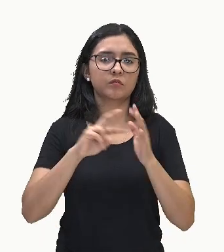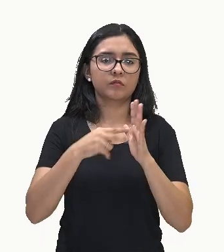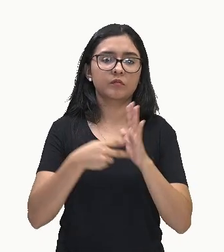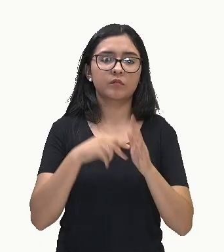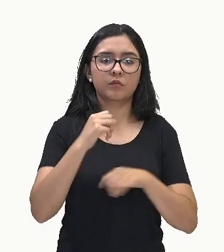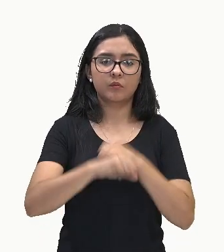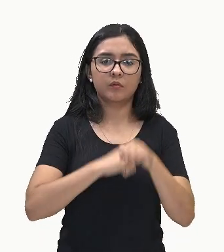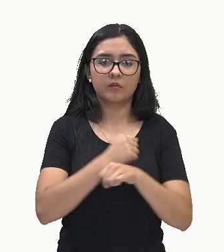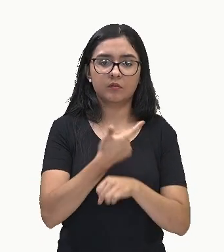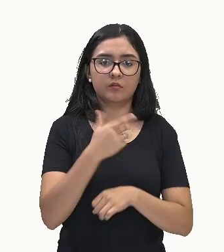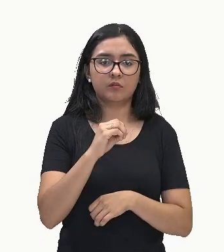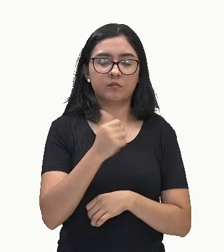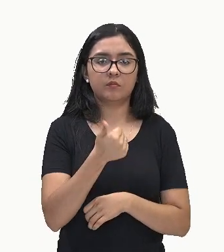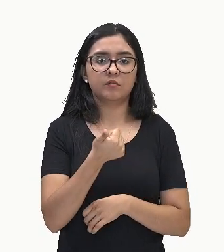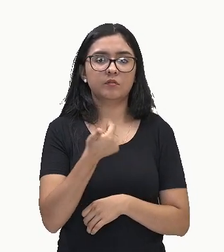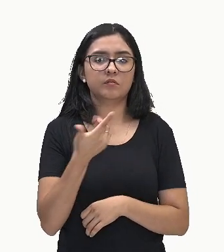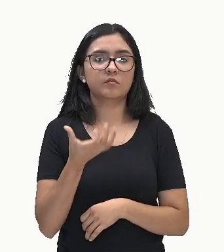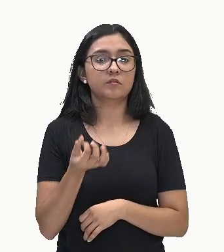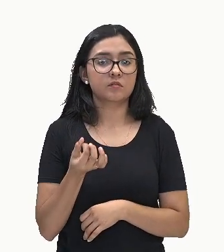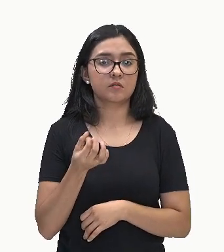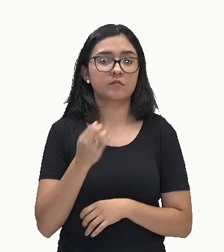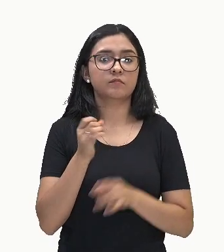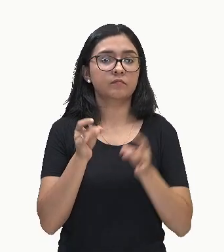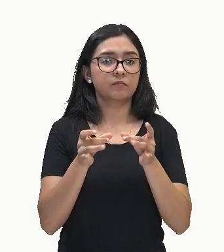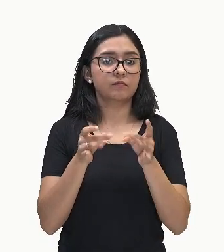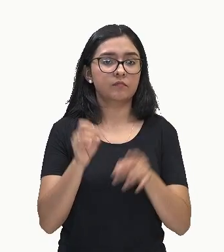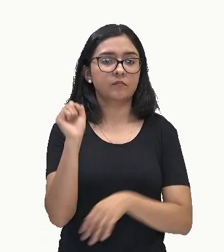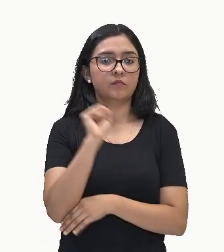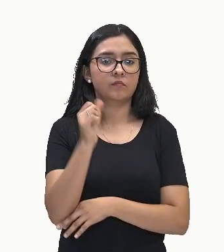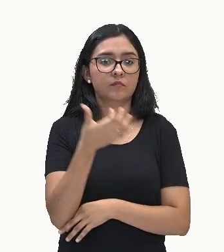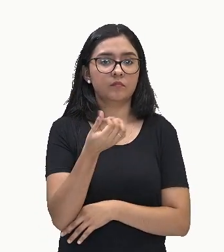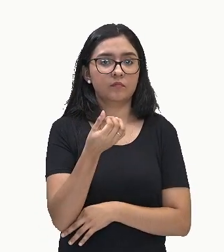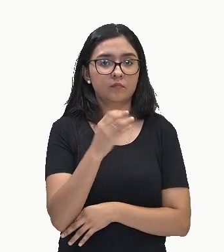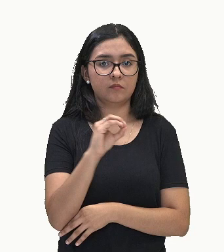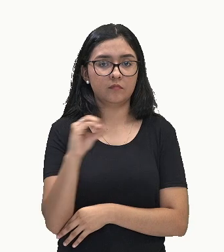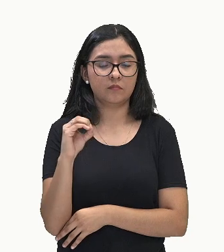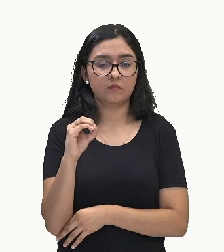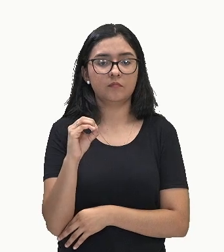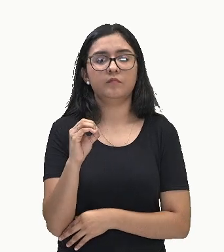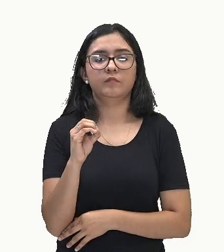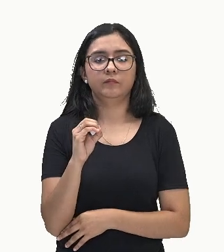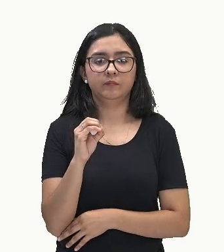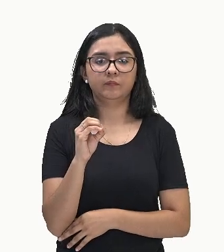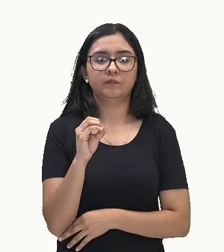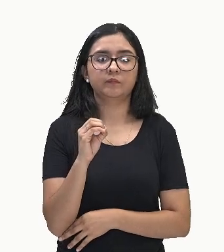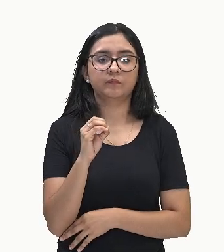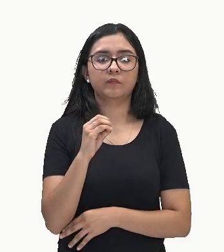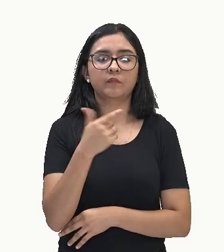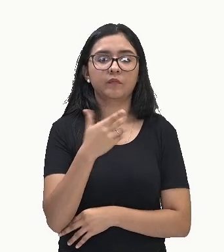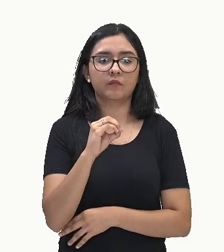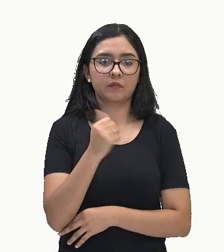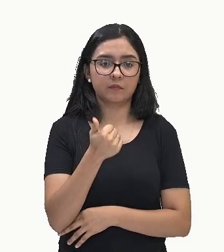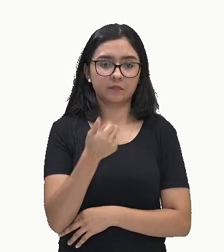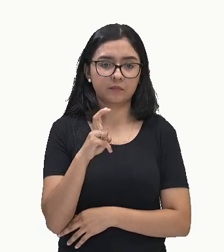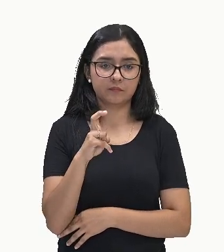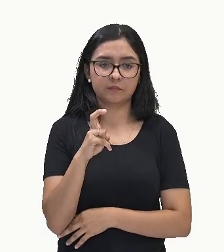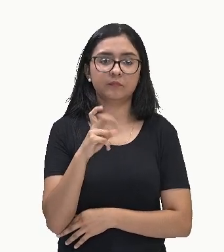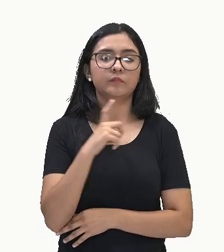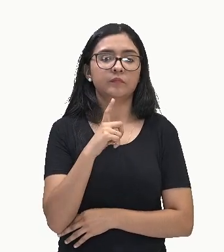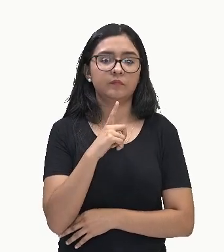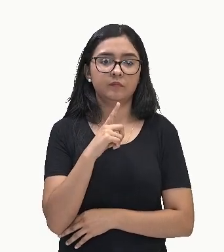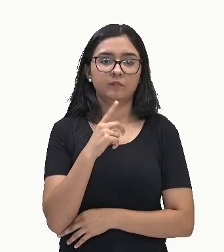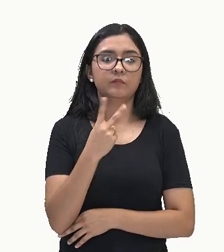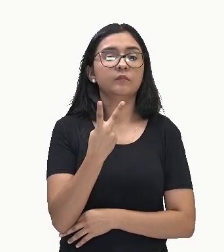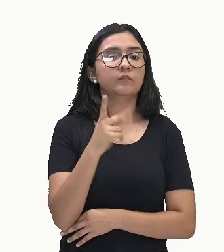2016 foram vendidas Quantas unidades 600 em 2015 eu tenho